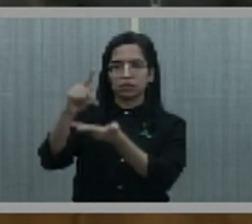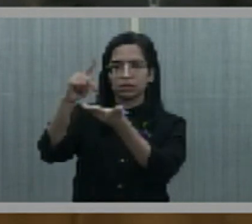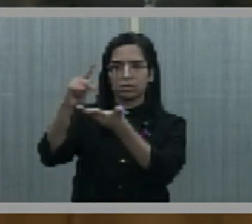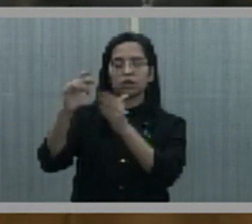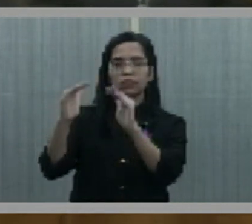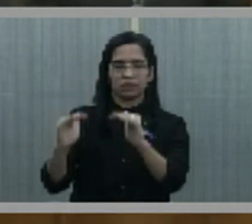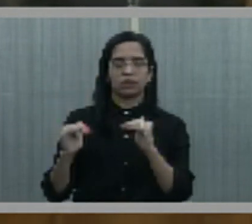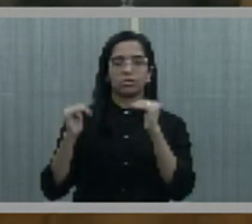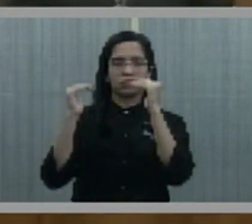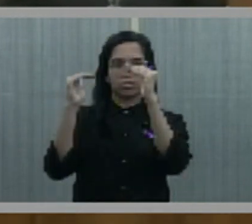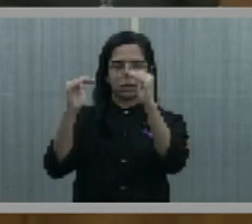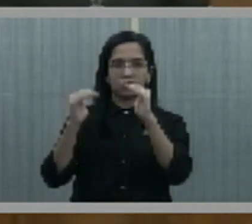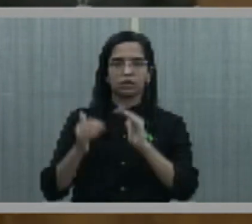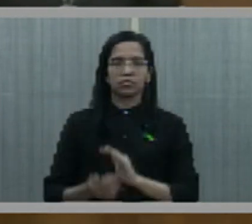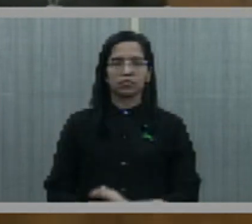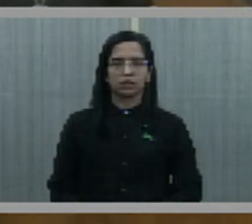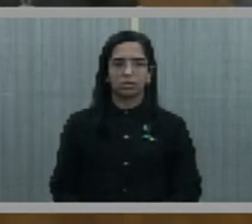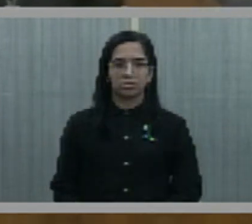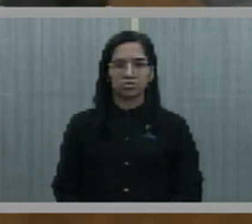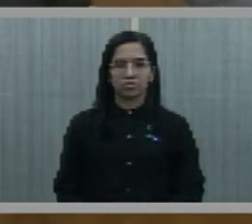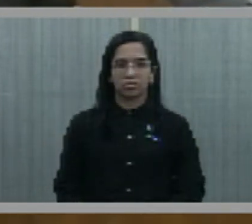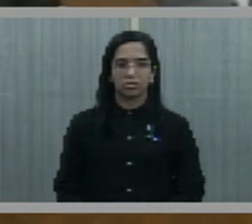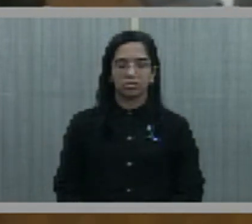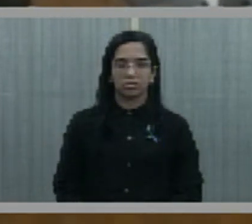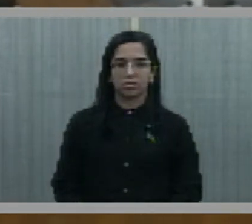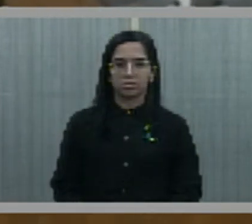chapadas, teu canto de